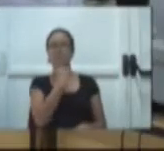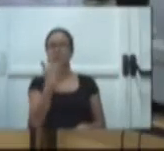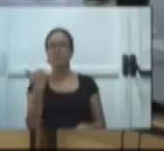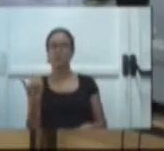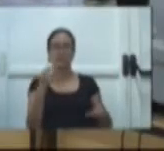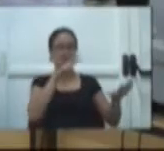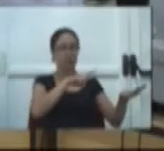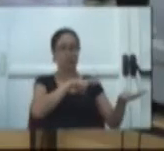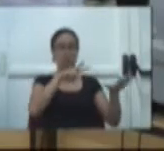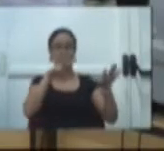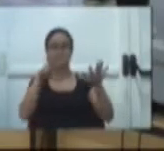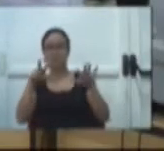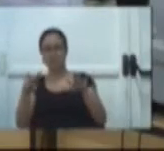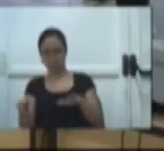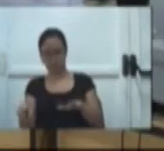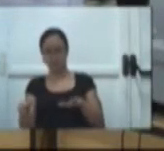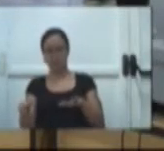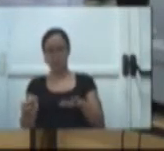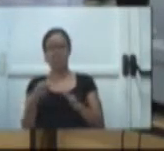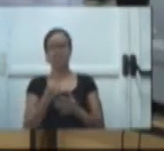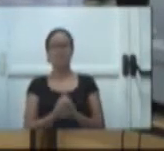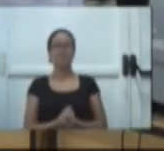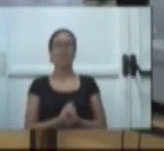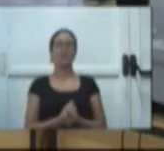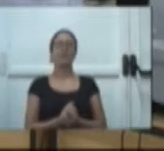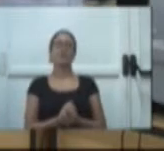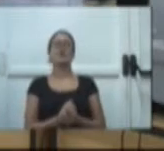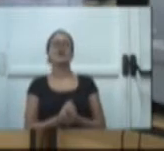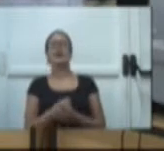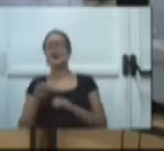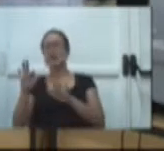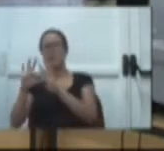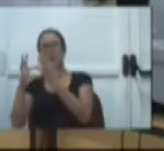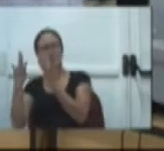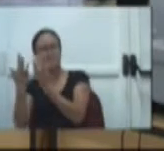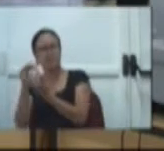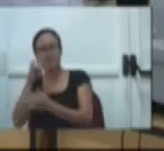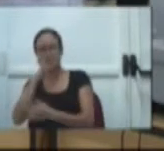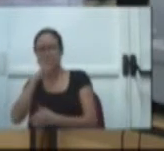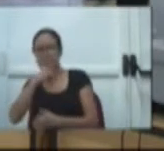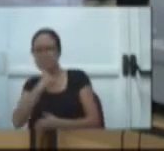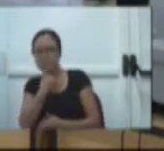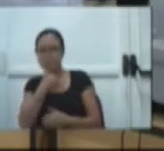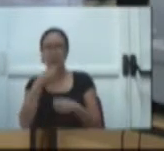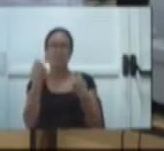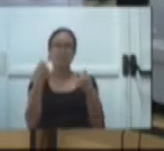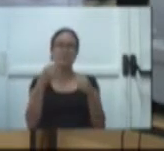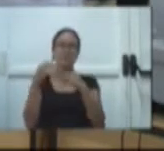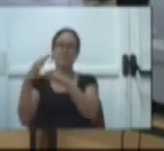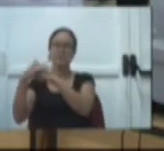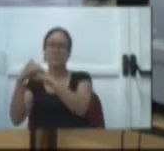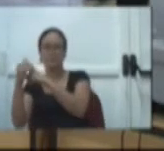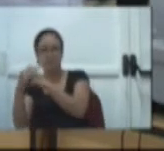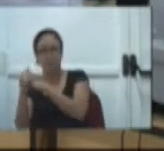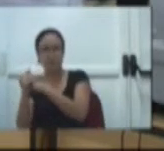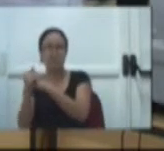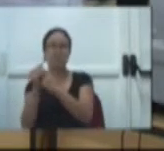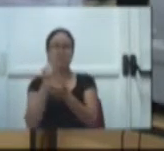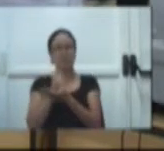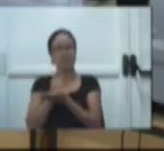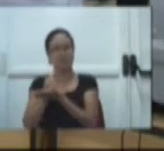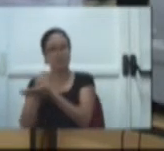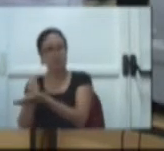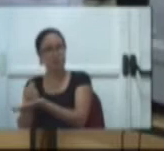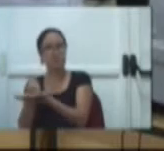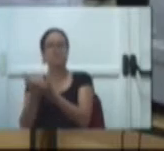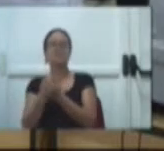Ferreira Correia Ponte, Rosalia Aparecida Miguel, Sebastião Elias, Sebastião Miranda,